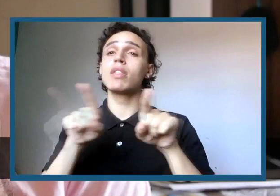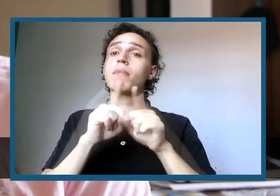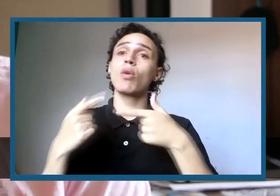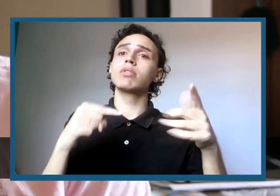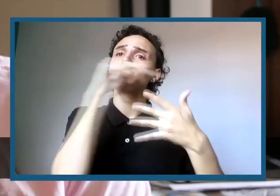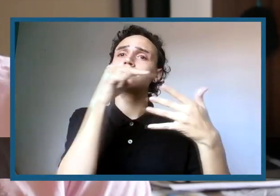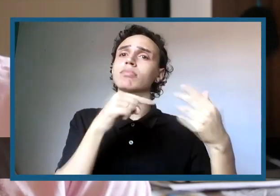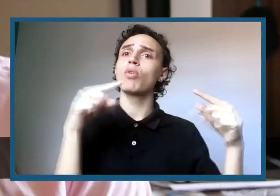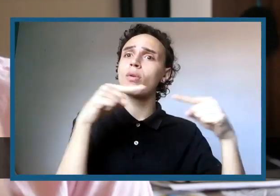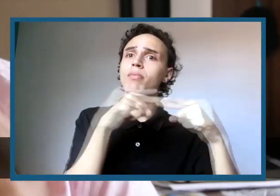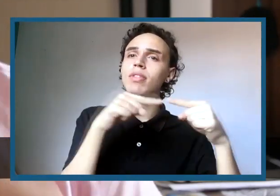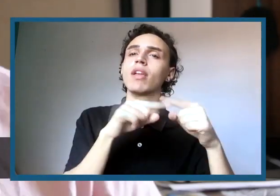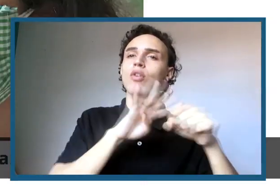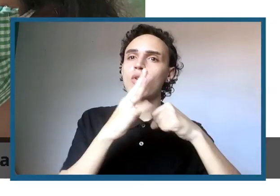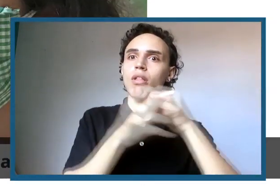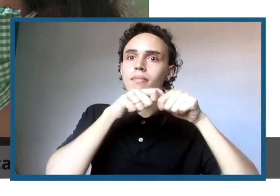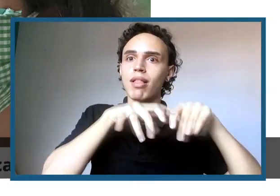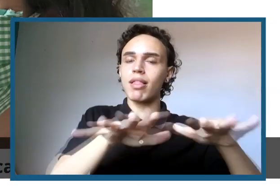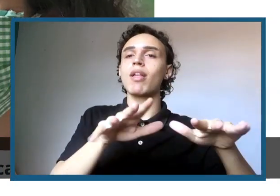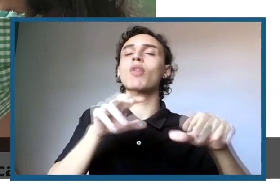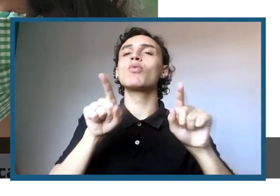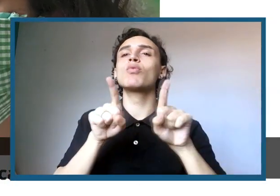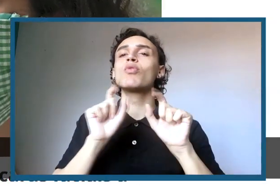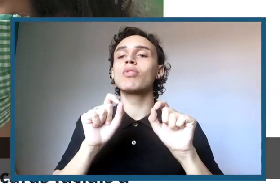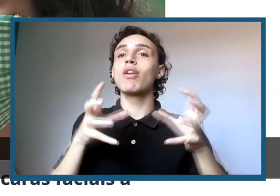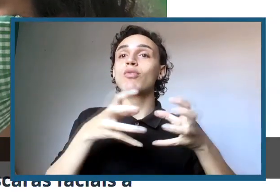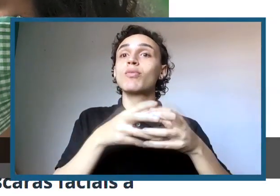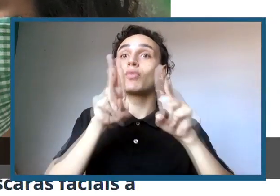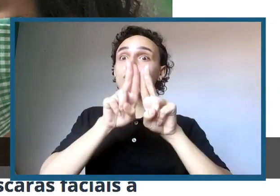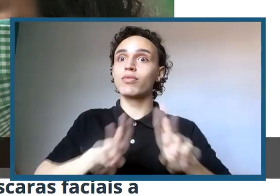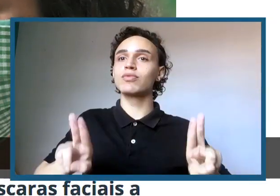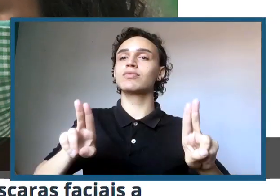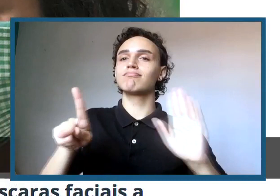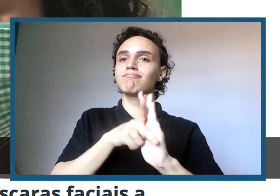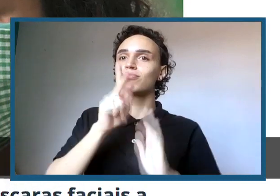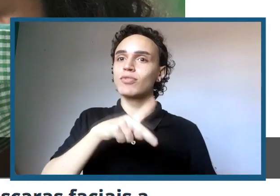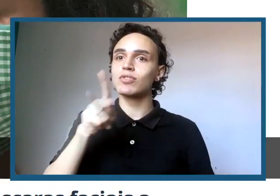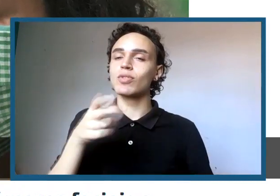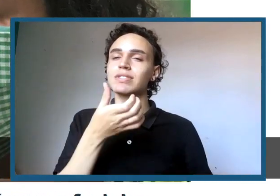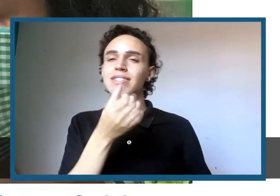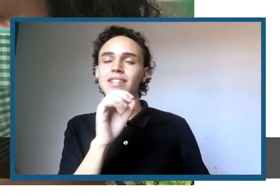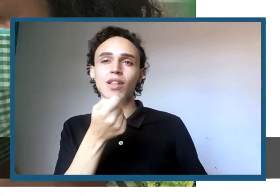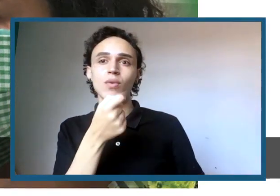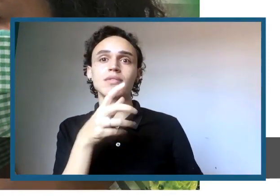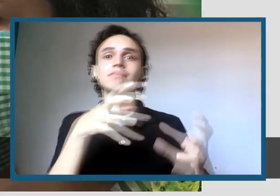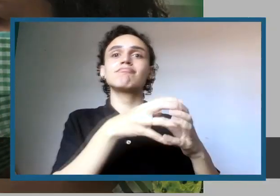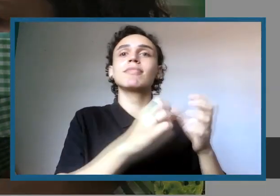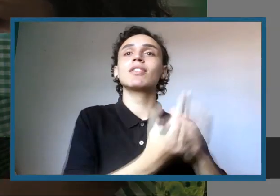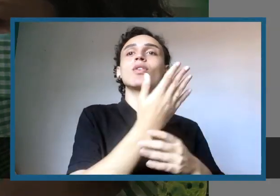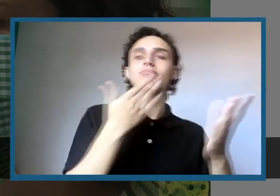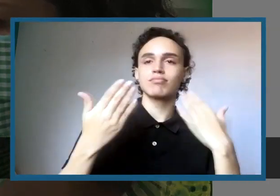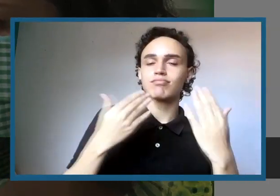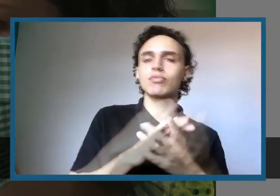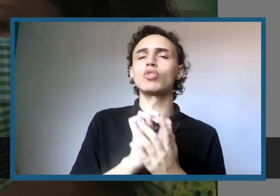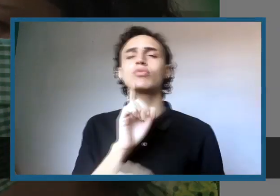à pandemia do novo coronavírus, professores da Universidade Federal de Santa Catarina criaram um grupo de discussão. Somos um grupo